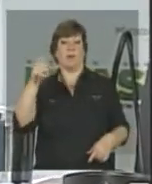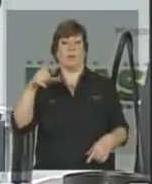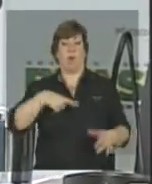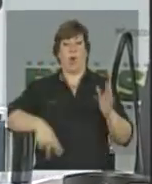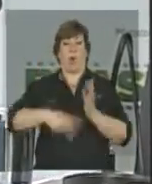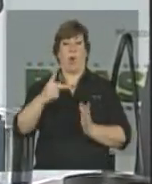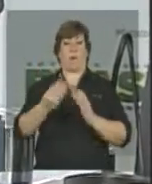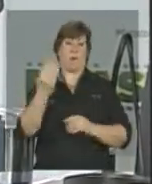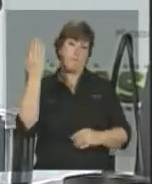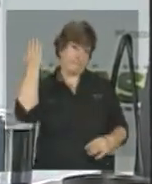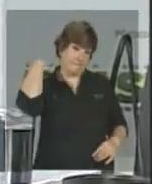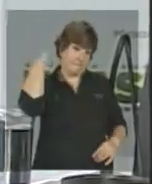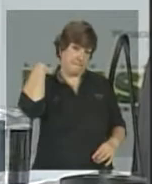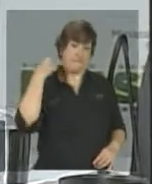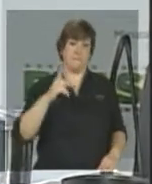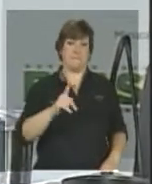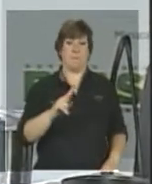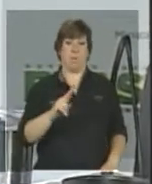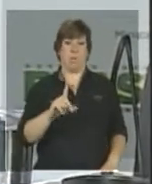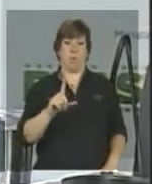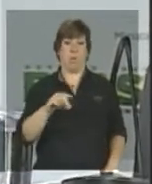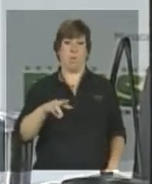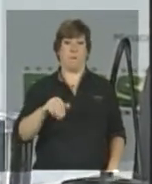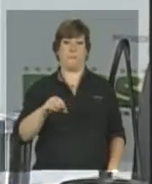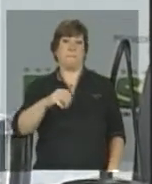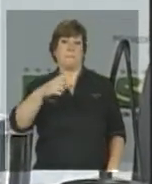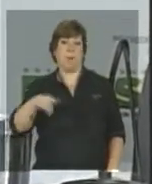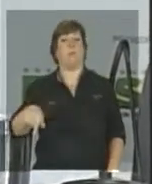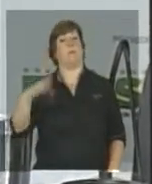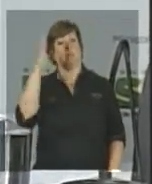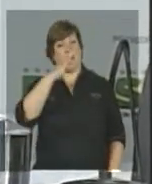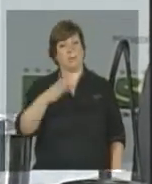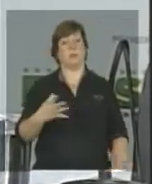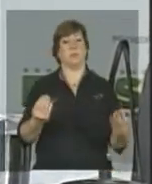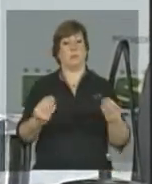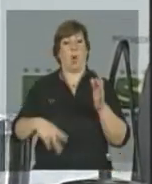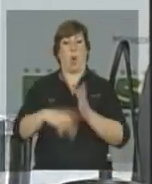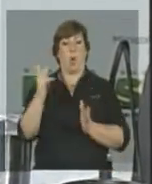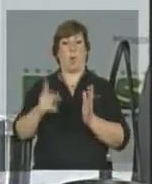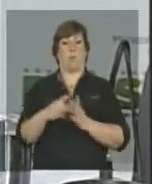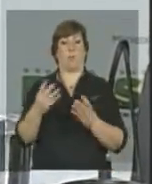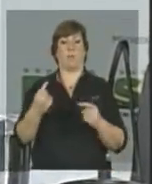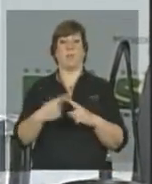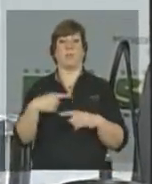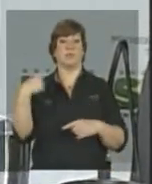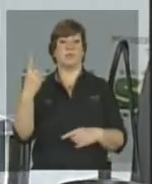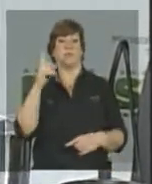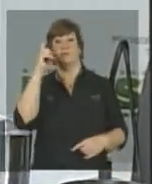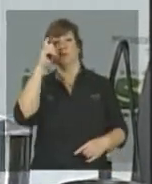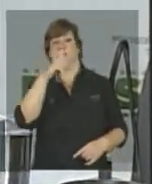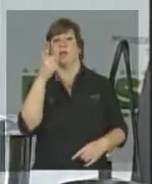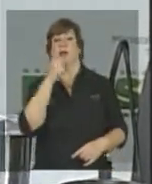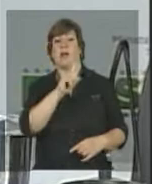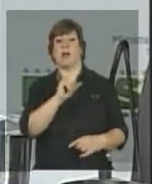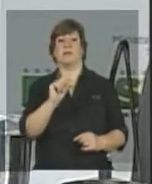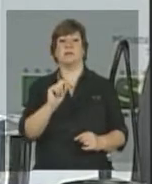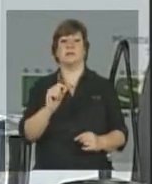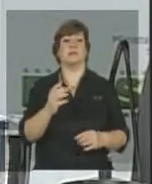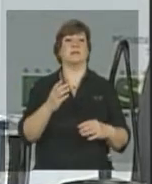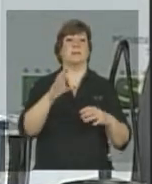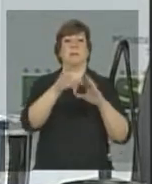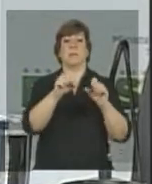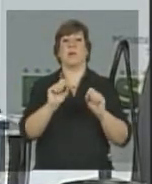a mostrar que o Brasil está conseguindo romper a questão da dificuldade de acesso às tecnologias mais